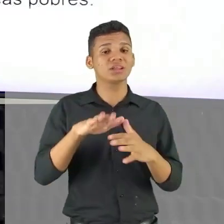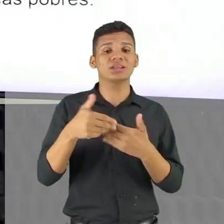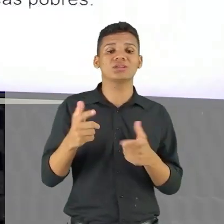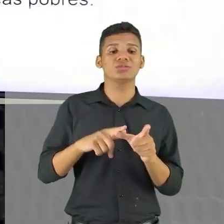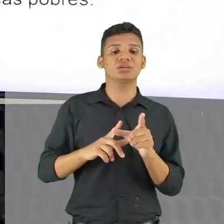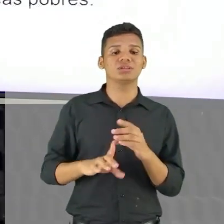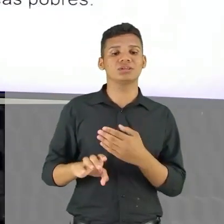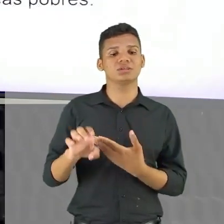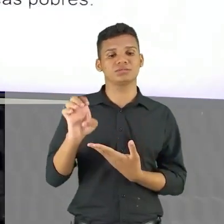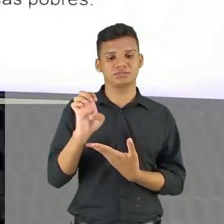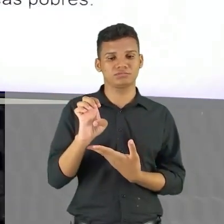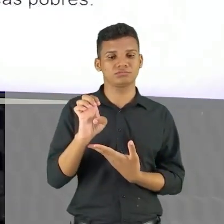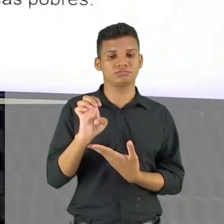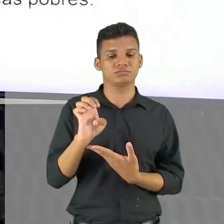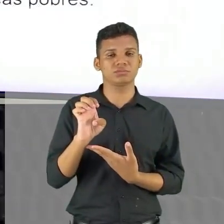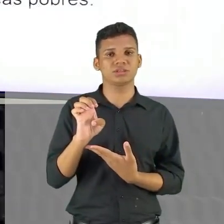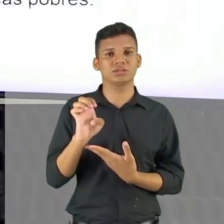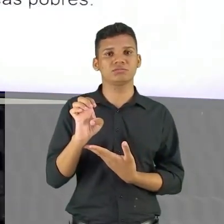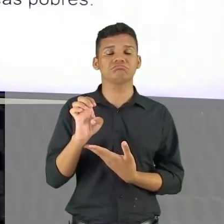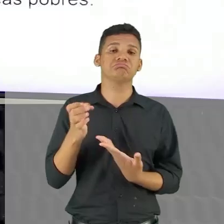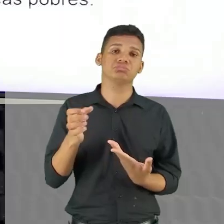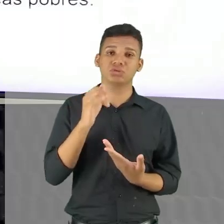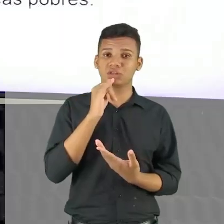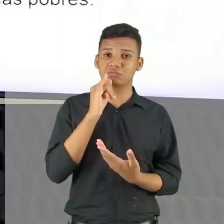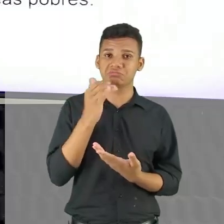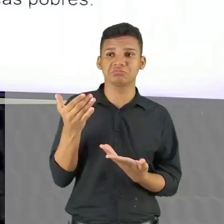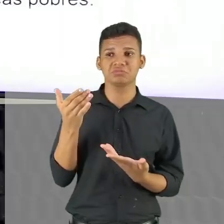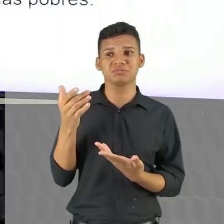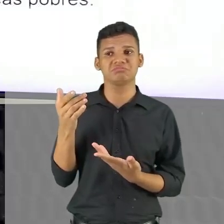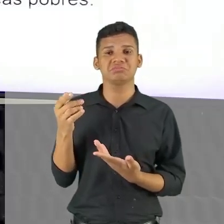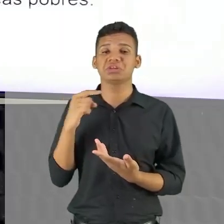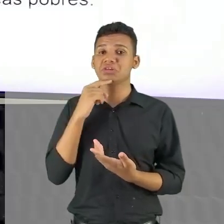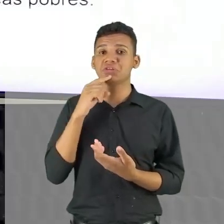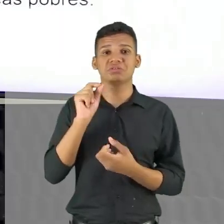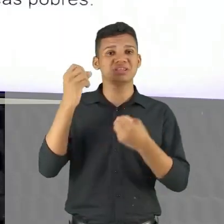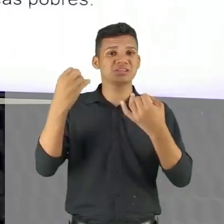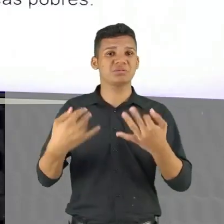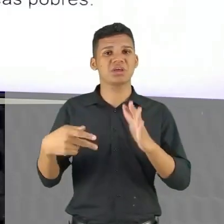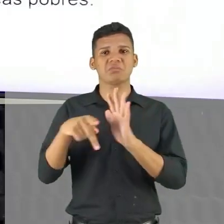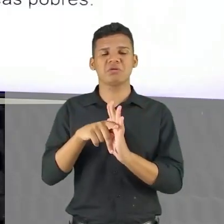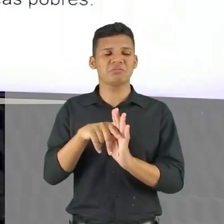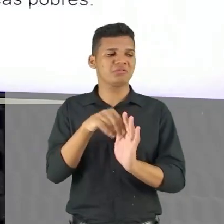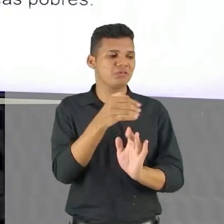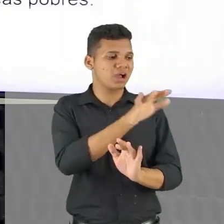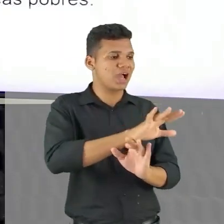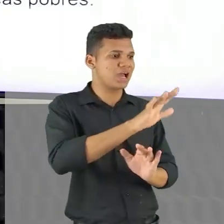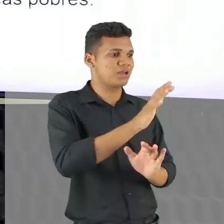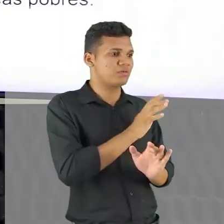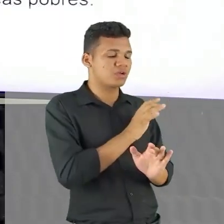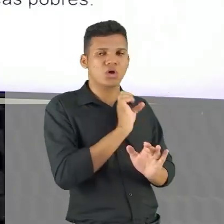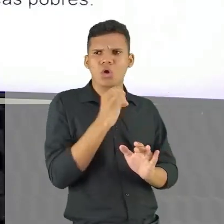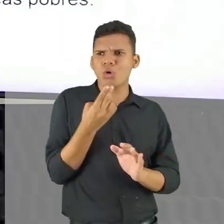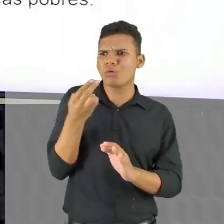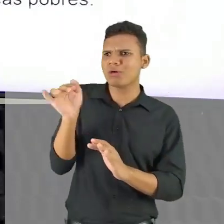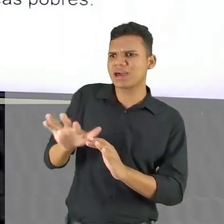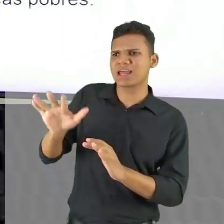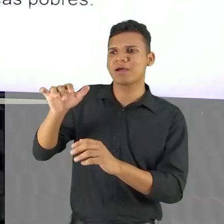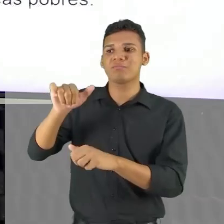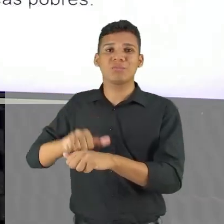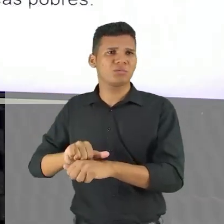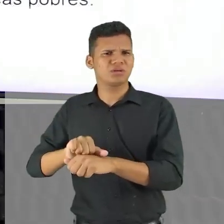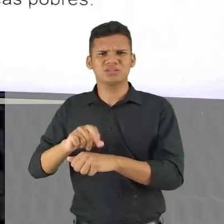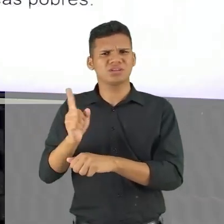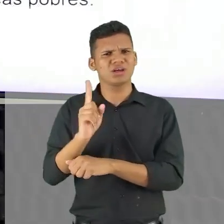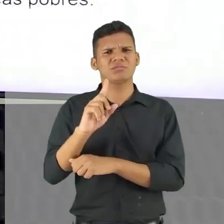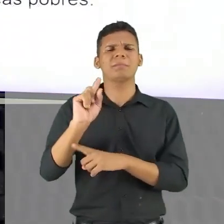Vulnerabilidade social de áreas pobres. O texto nem fala especificamente de área rica ou área pobre. Ele fala simplesmente da